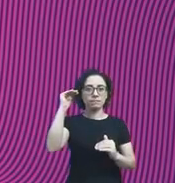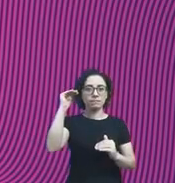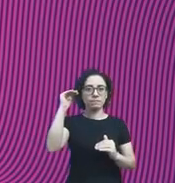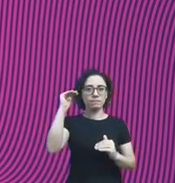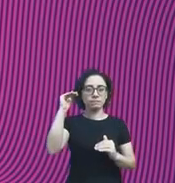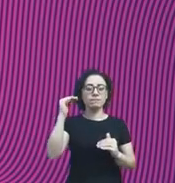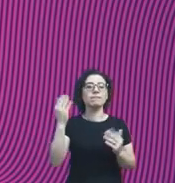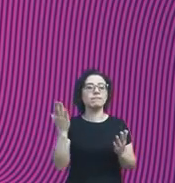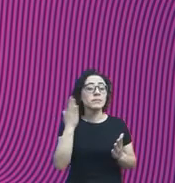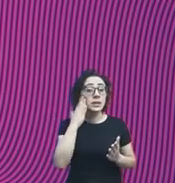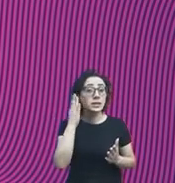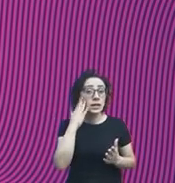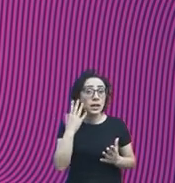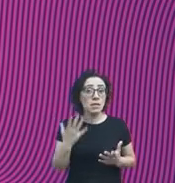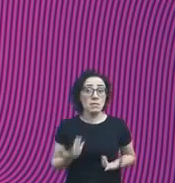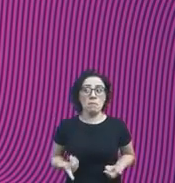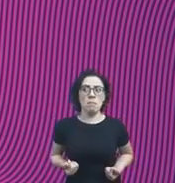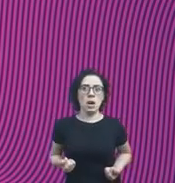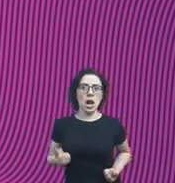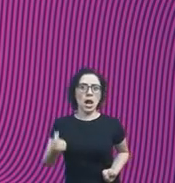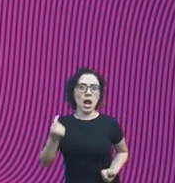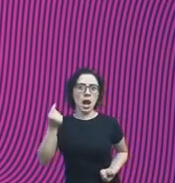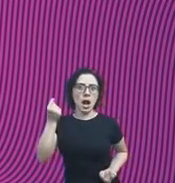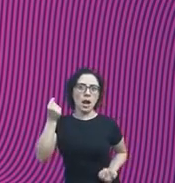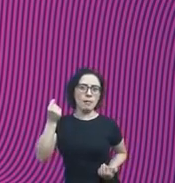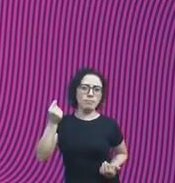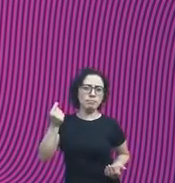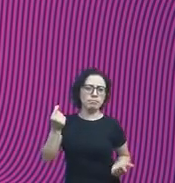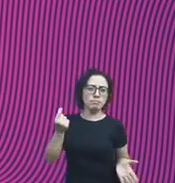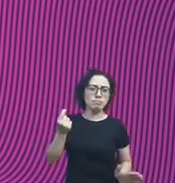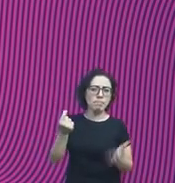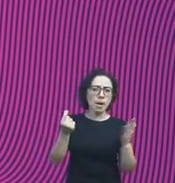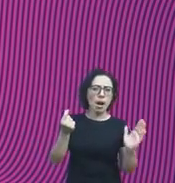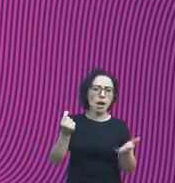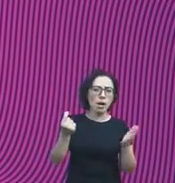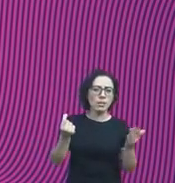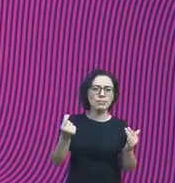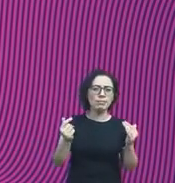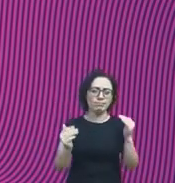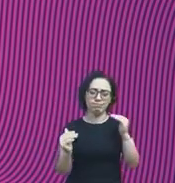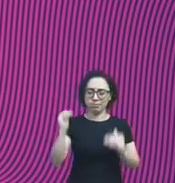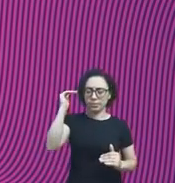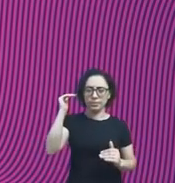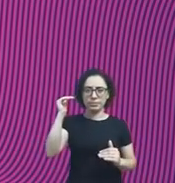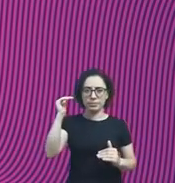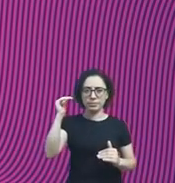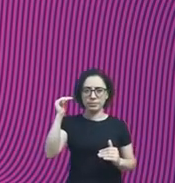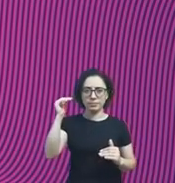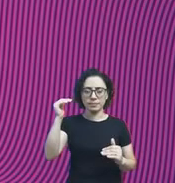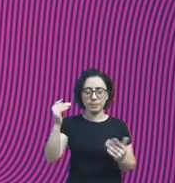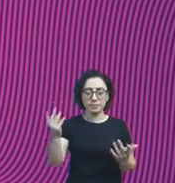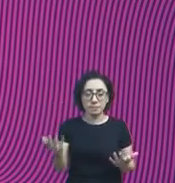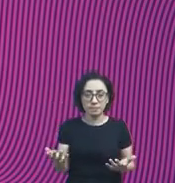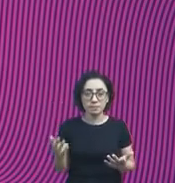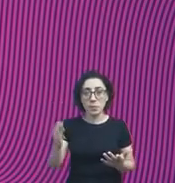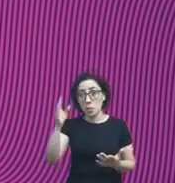isso. Em segundo lugar, com a estrutura de emprego e renda do Brasil,